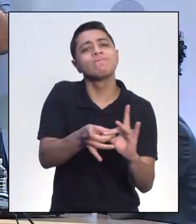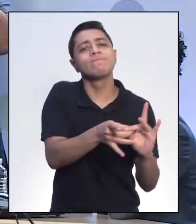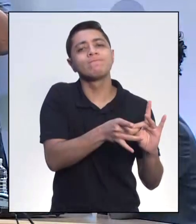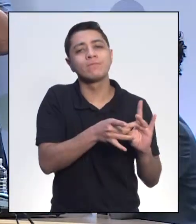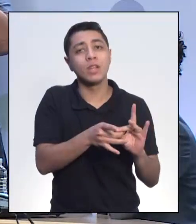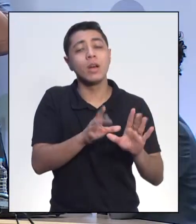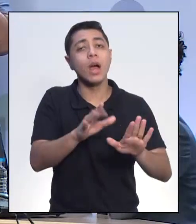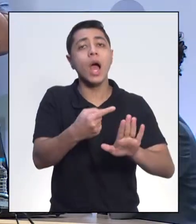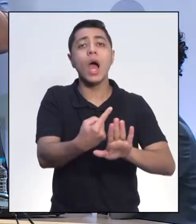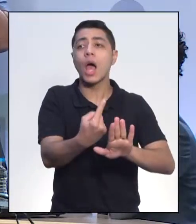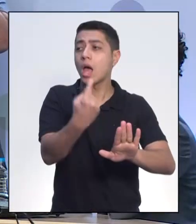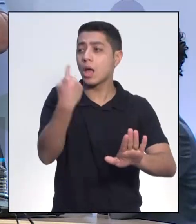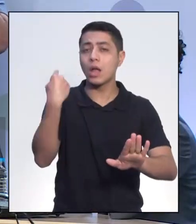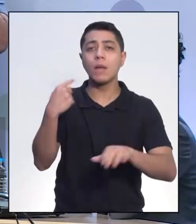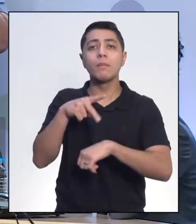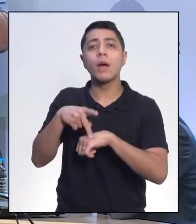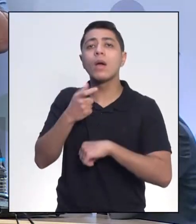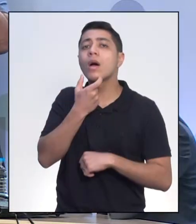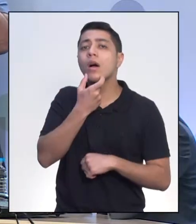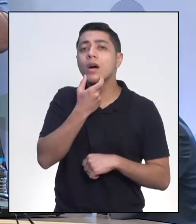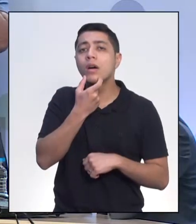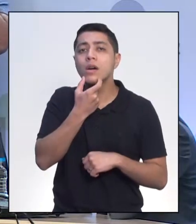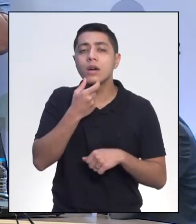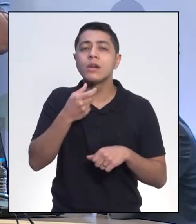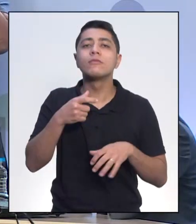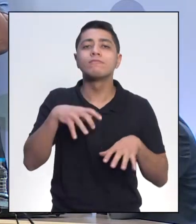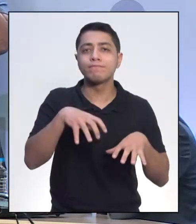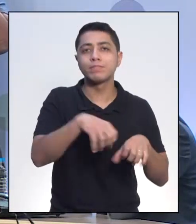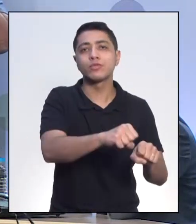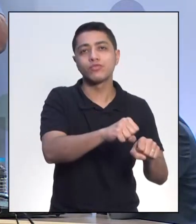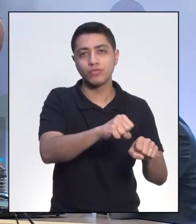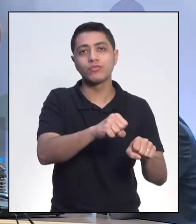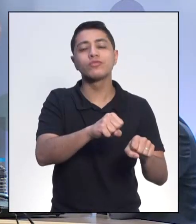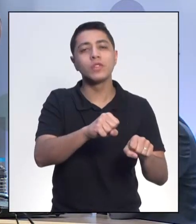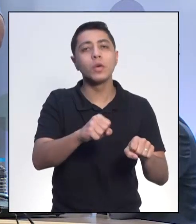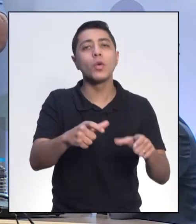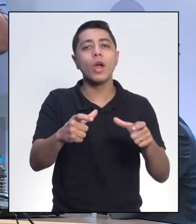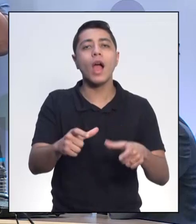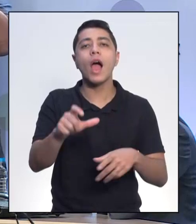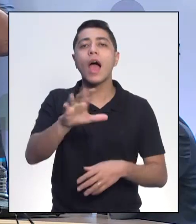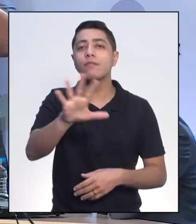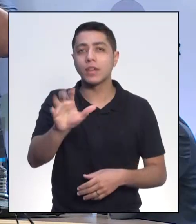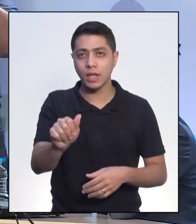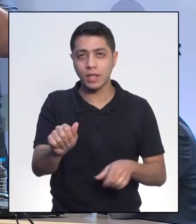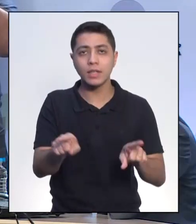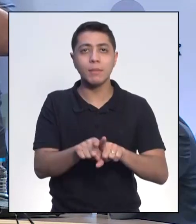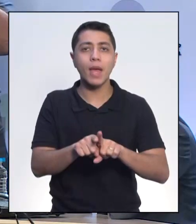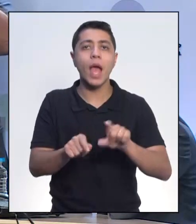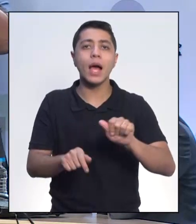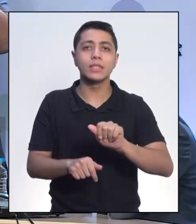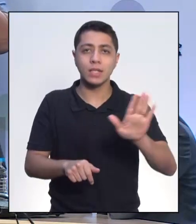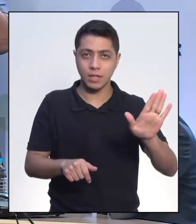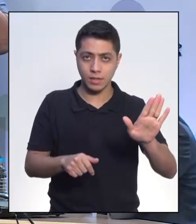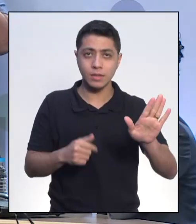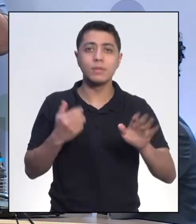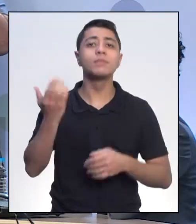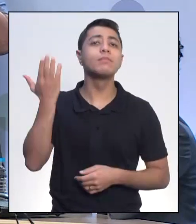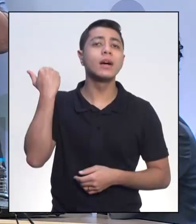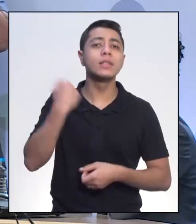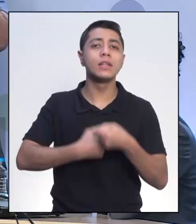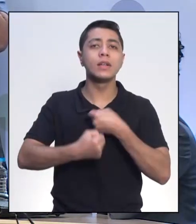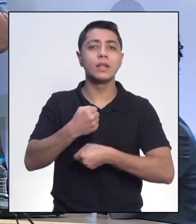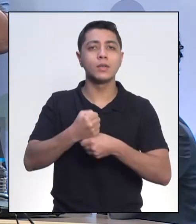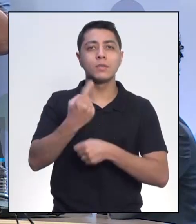colonizado aí uma parte da África e também uma parte da Ásia, né, então em 1922 a Liga das Nações